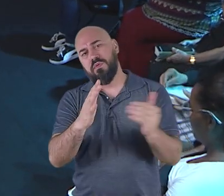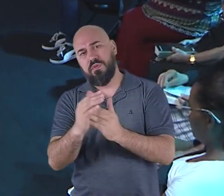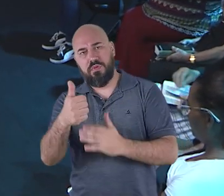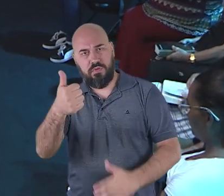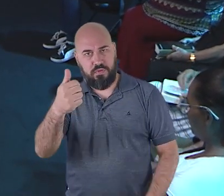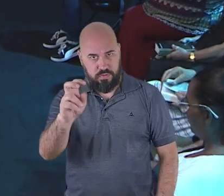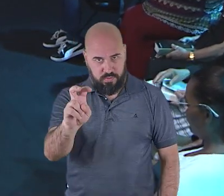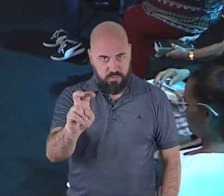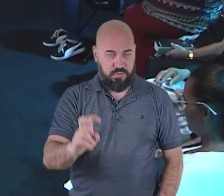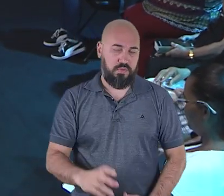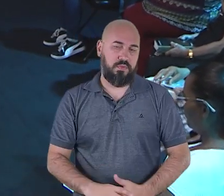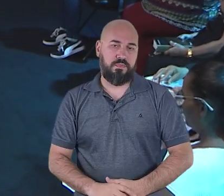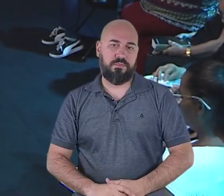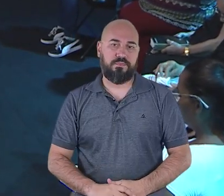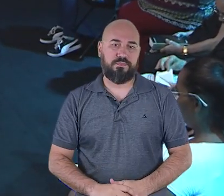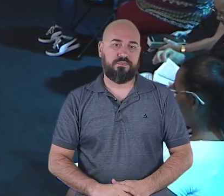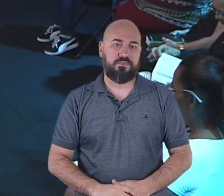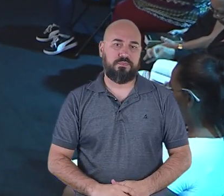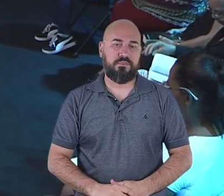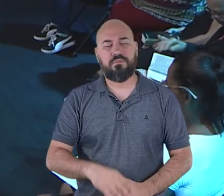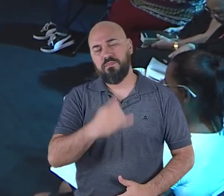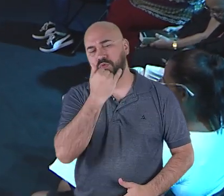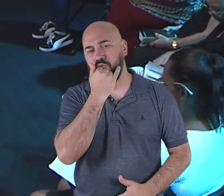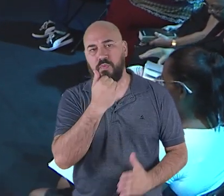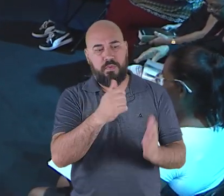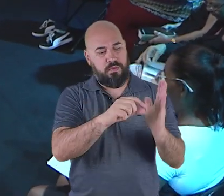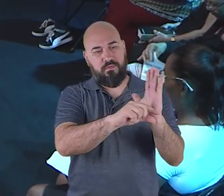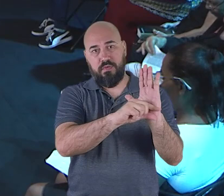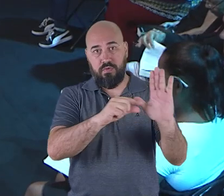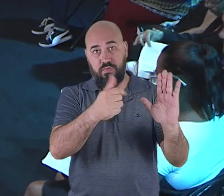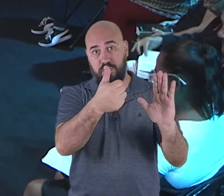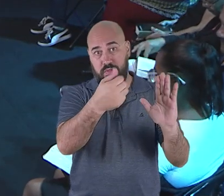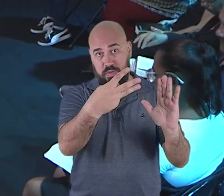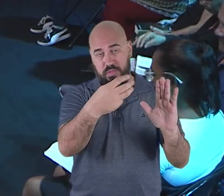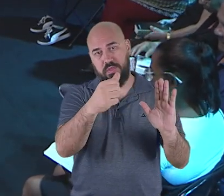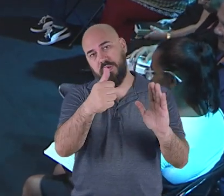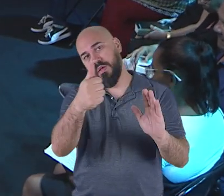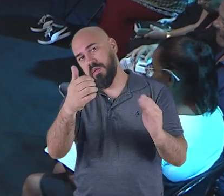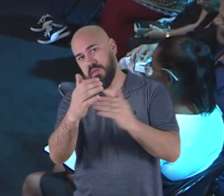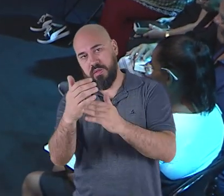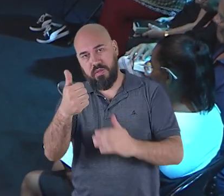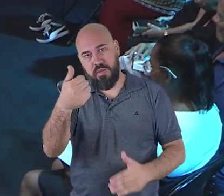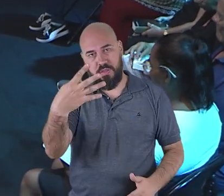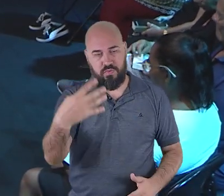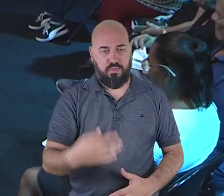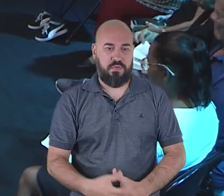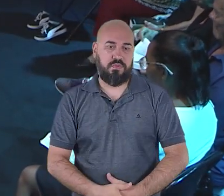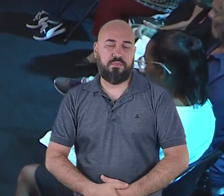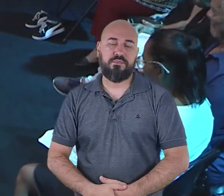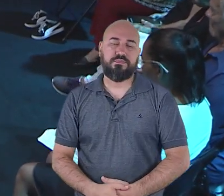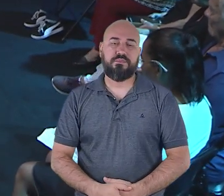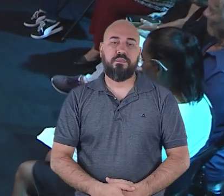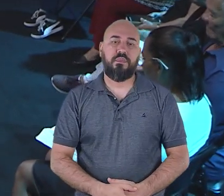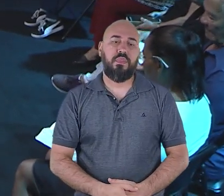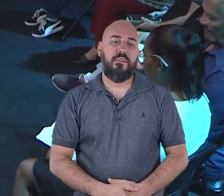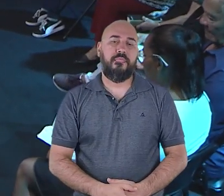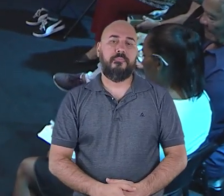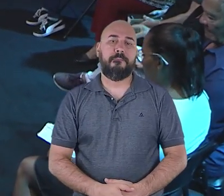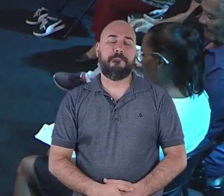e 15. Isaías, ou melhor, versículo 13 e 14. Isaías capítulo 14, versos 13 e 14.